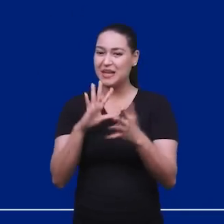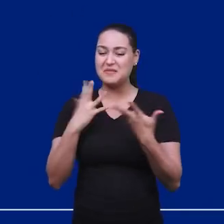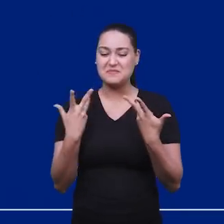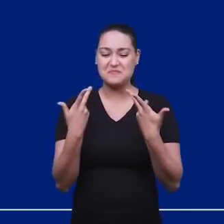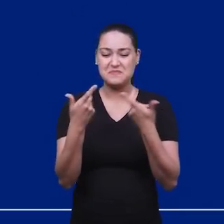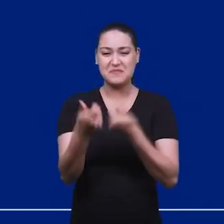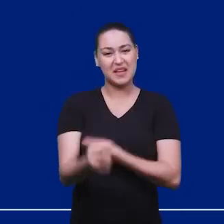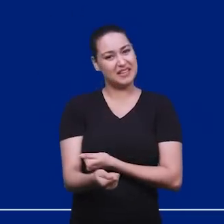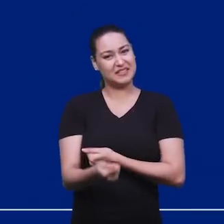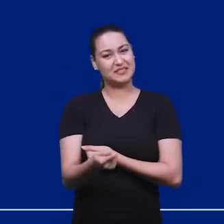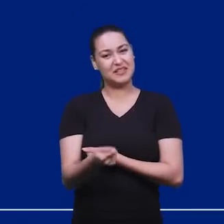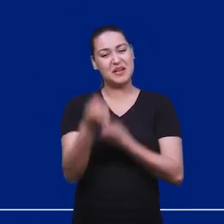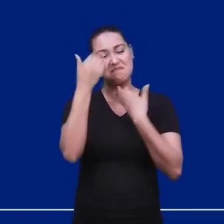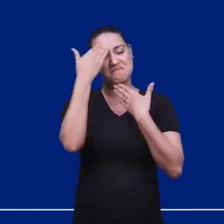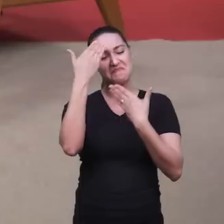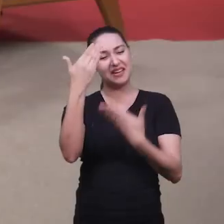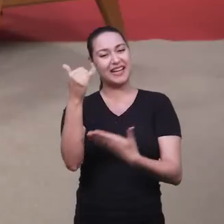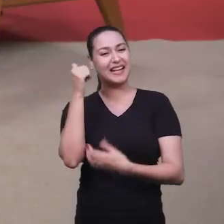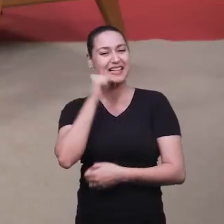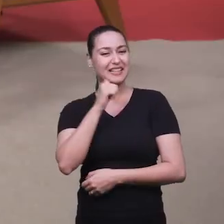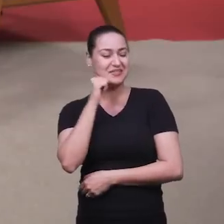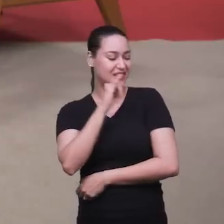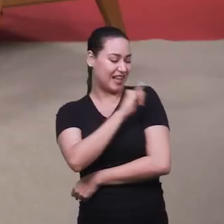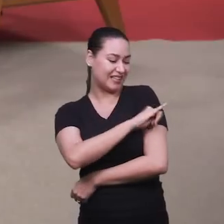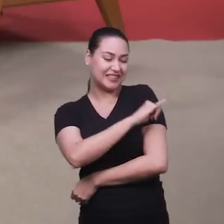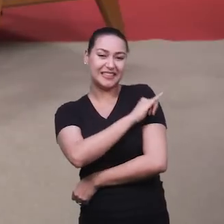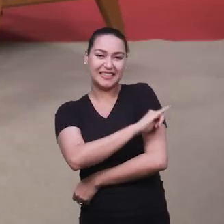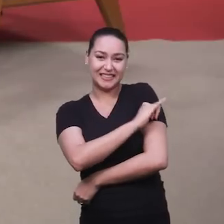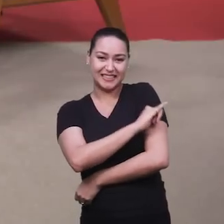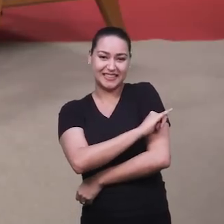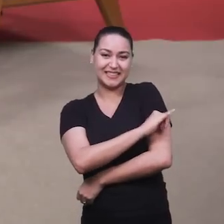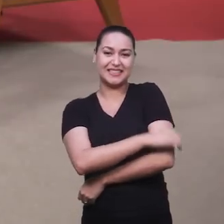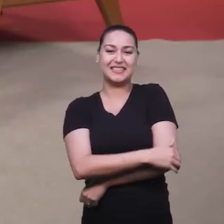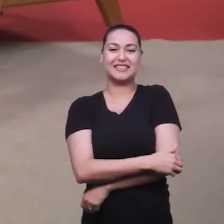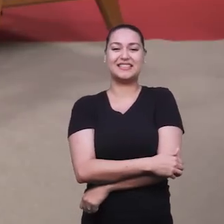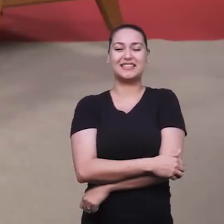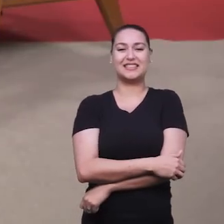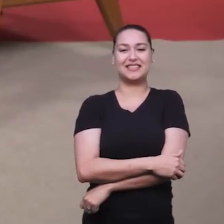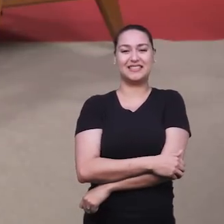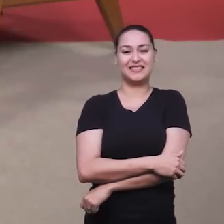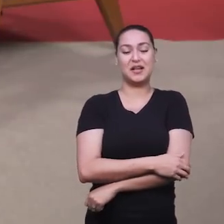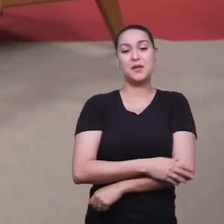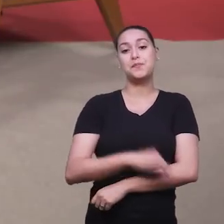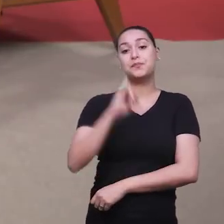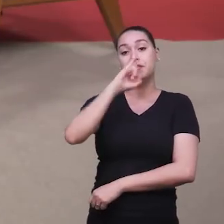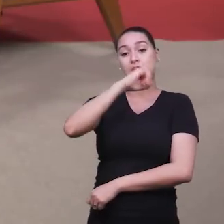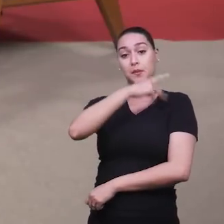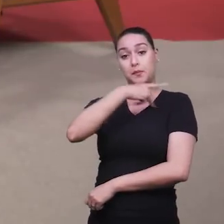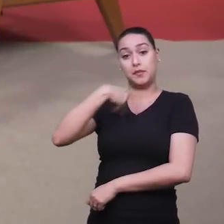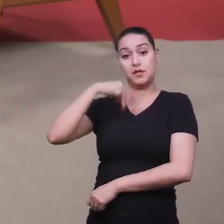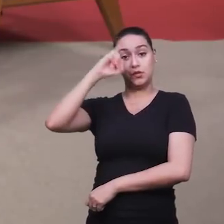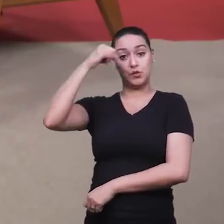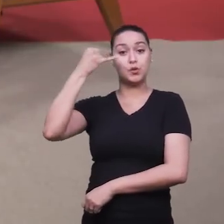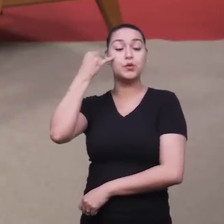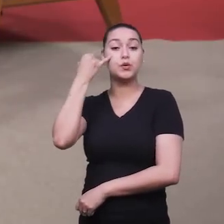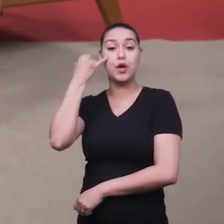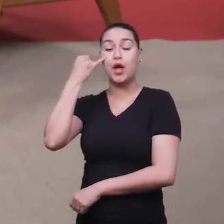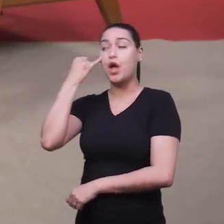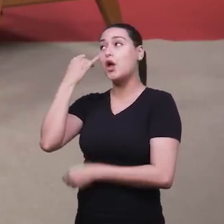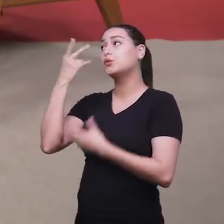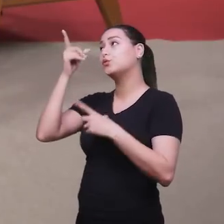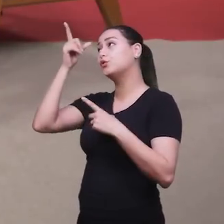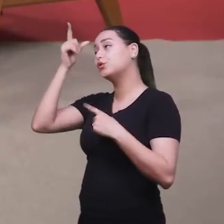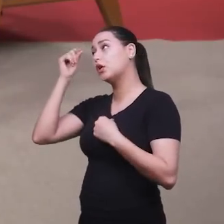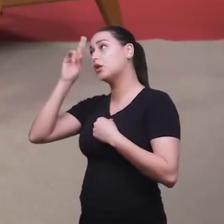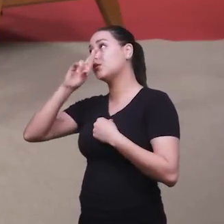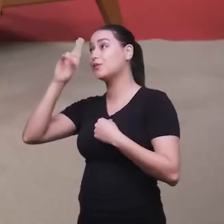doutrina maravilhosa. Obrigado, Solange Fernandes, do Rio de Janeiro. Josias, Diga, essa Sérgio. expressão dela, descanso